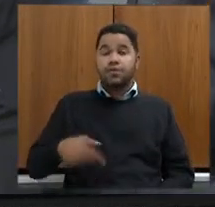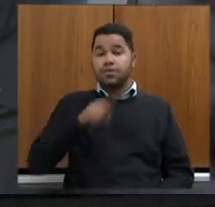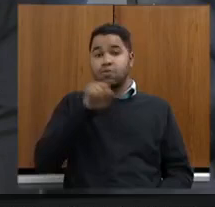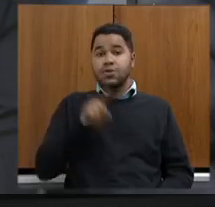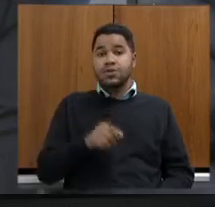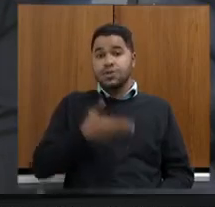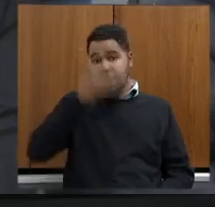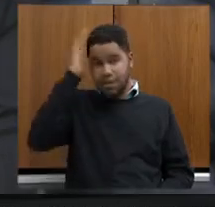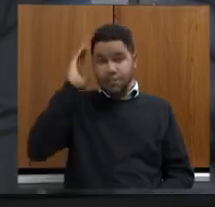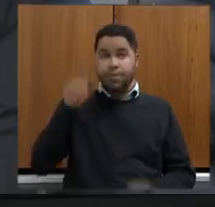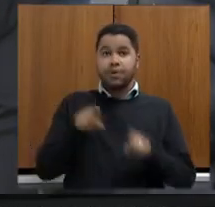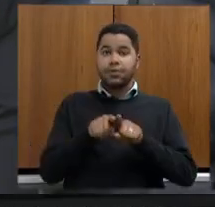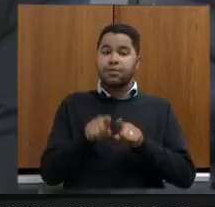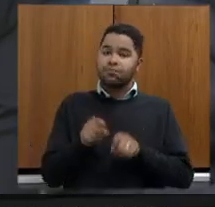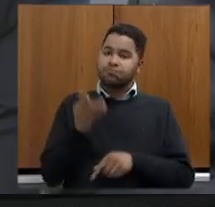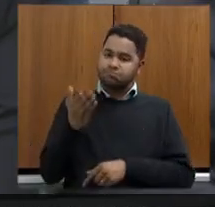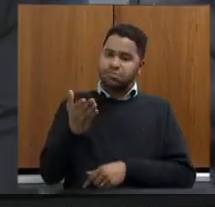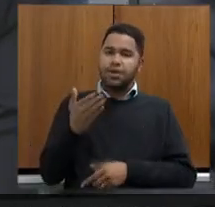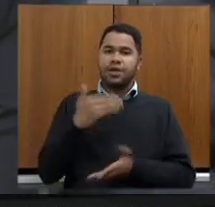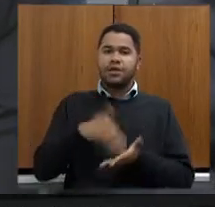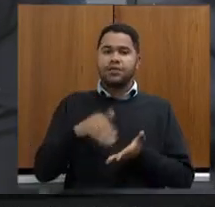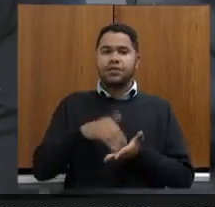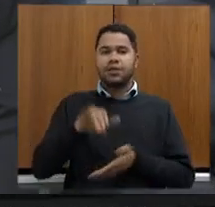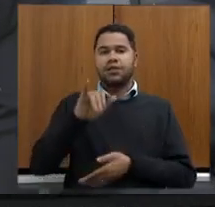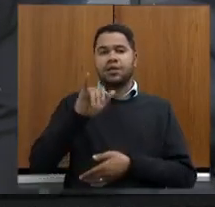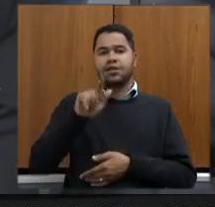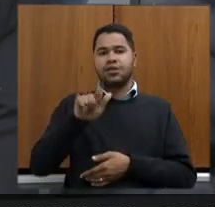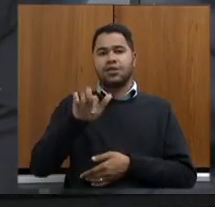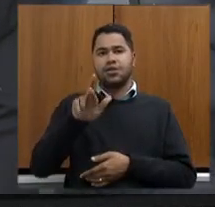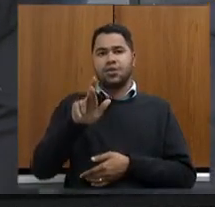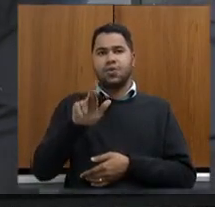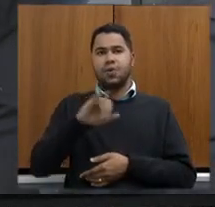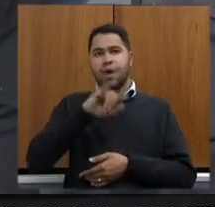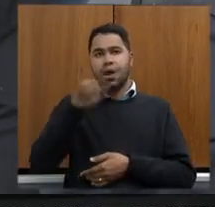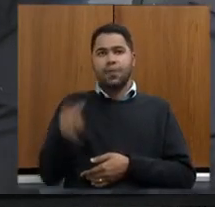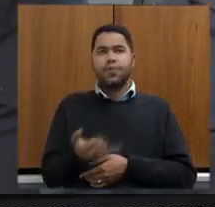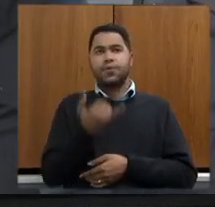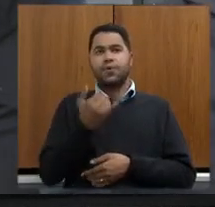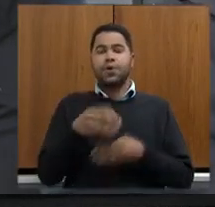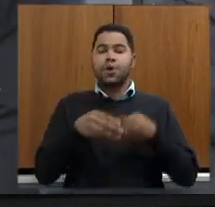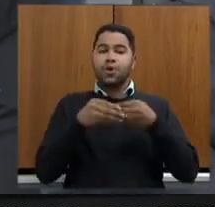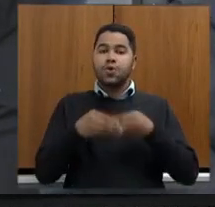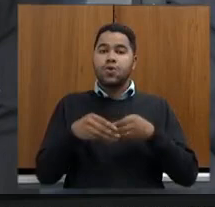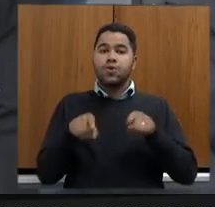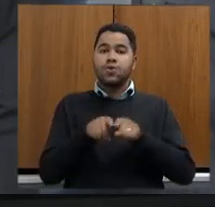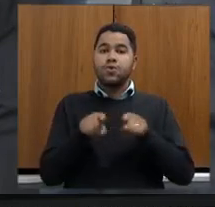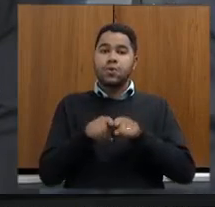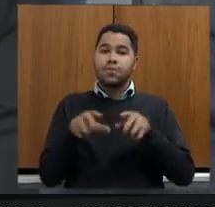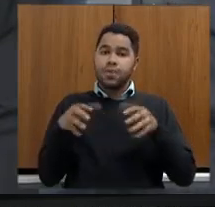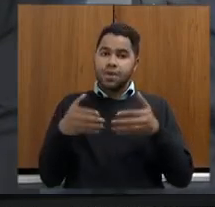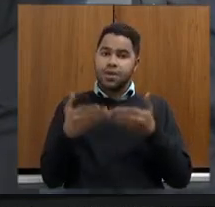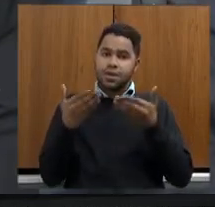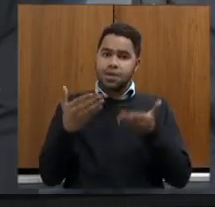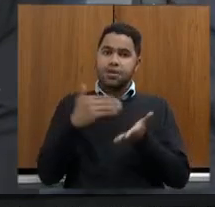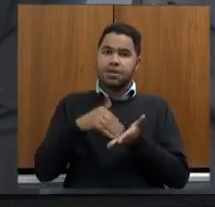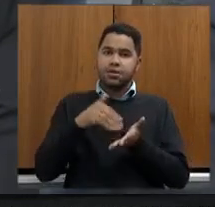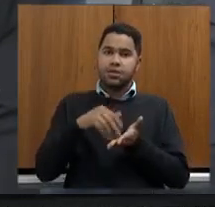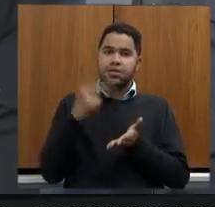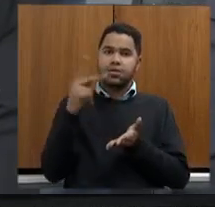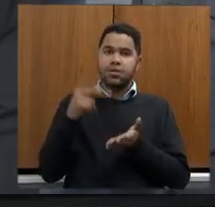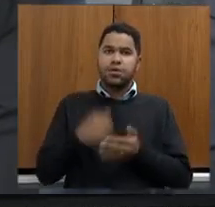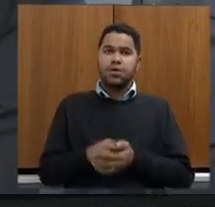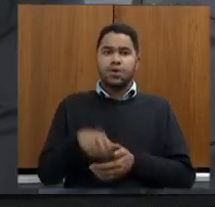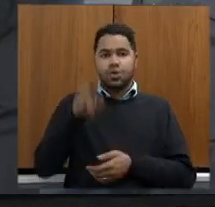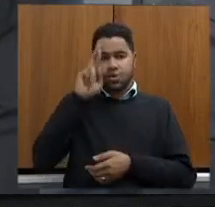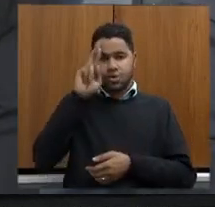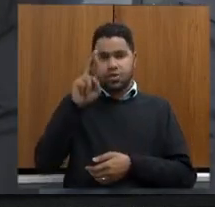eficiência de vossa excelência secretário o Igor eu quero aproveitar aqui cumprimentar também a equipe da sua secretaria na